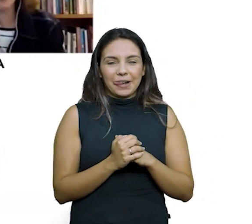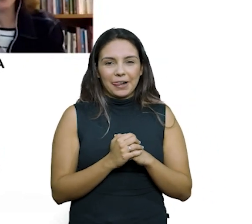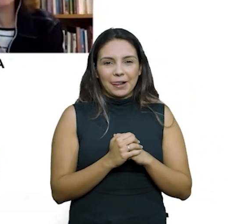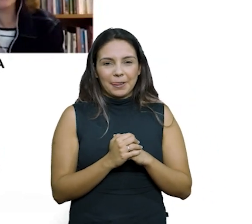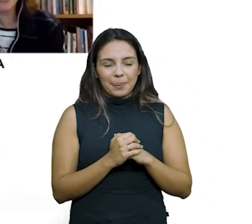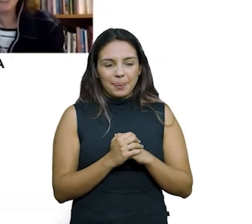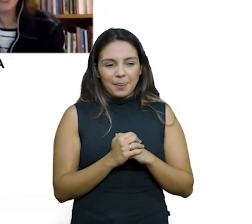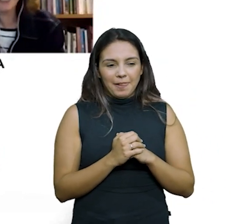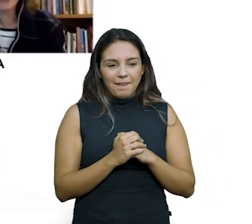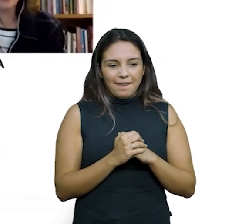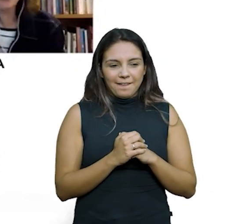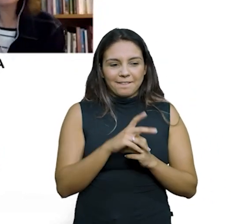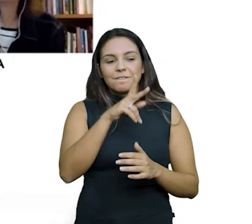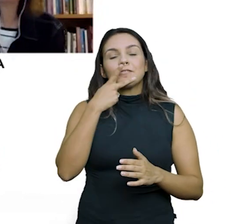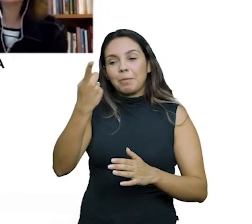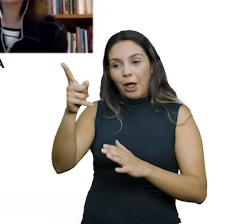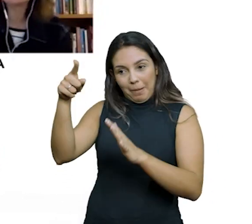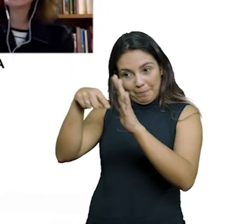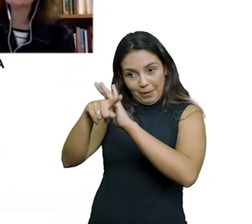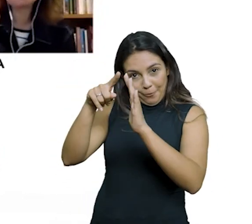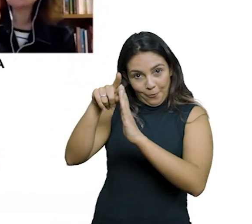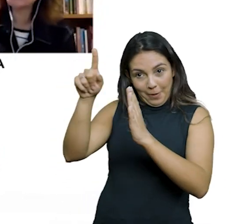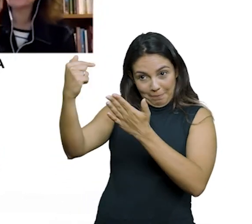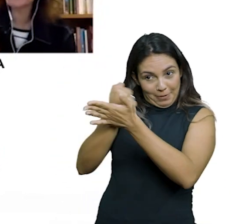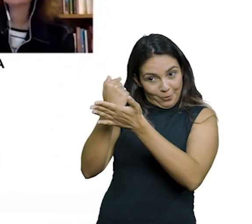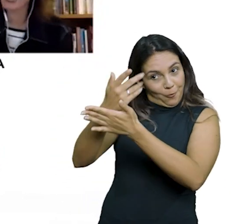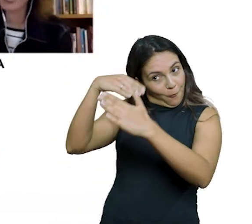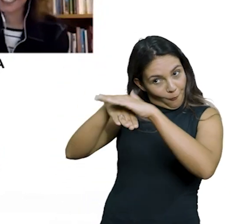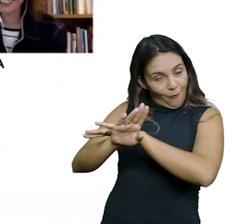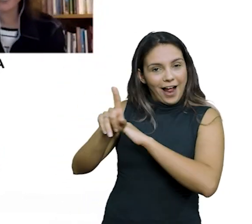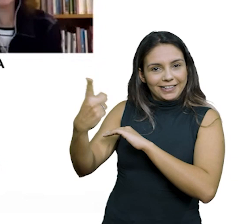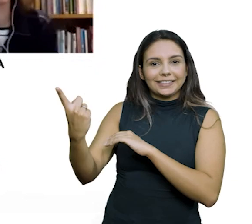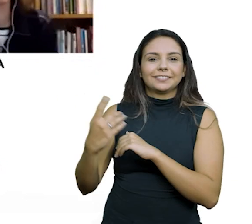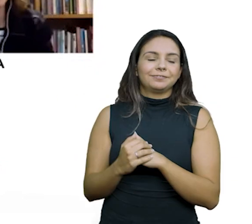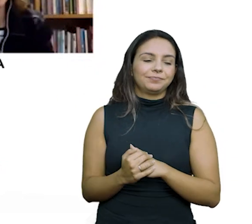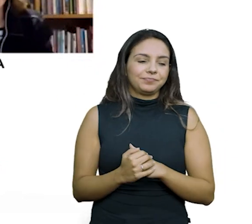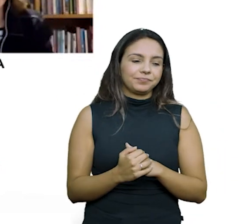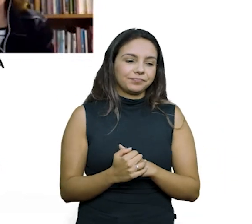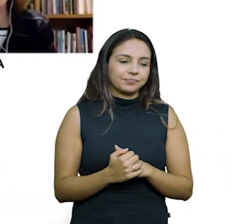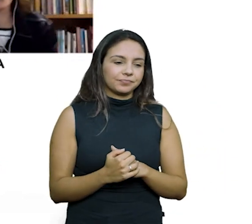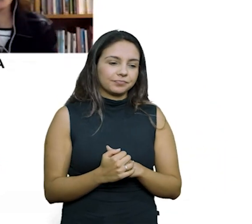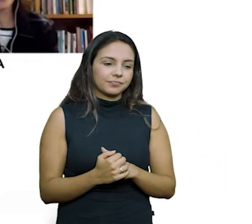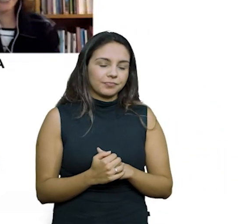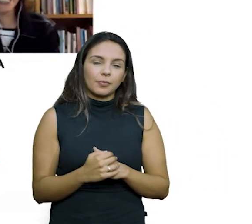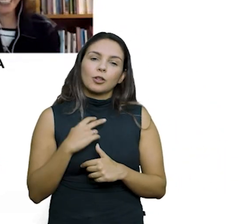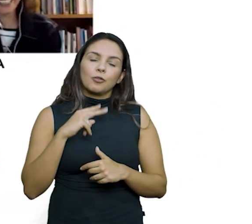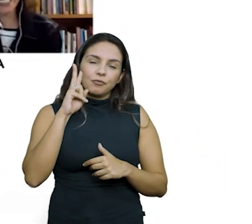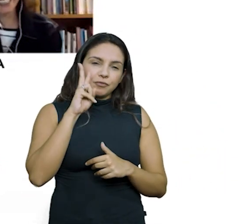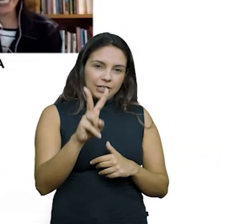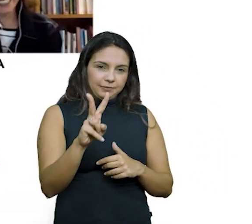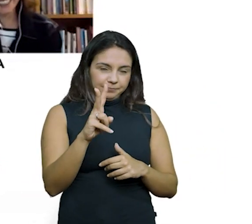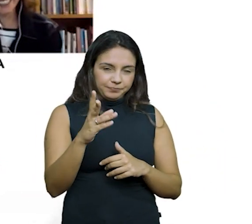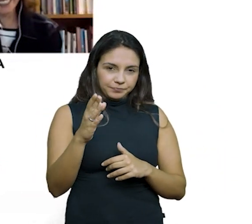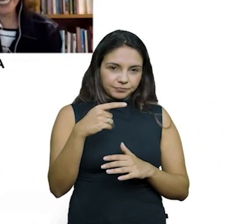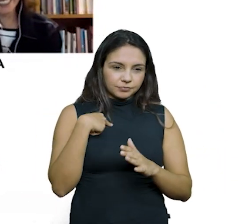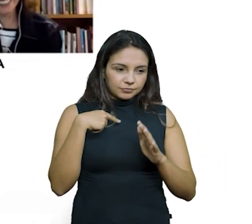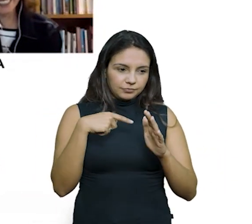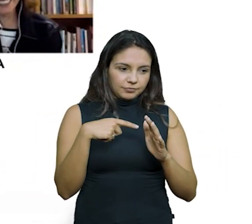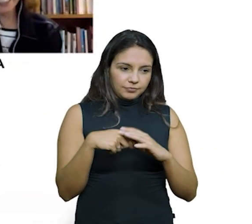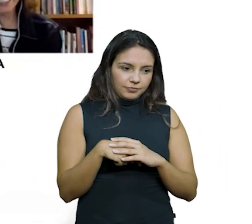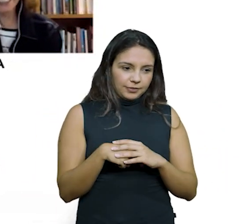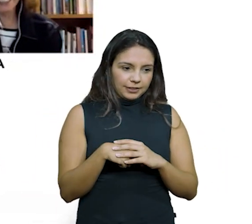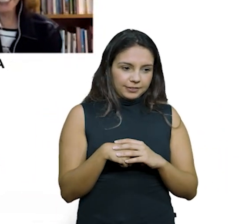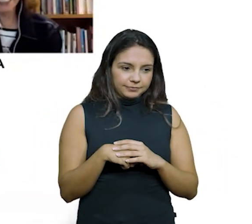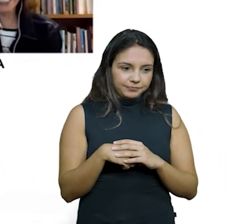o Tom As Carteiro outras falou você que pode guarda durar para o 8 Flier horas. achar. Tá, olha, uma. Eu via, Leila. Eu tinha pergunta para o